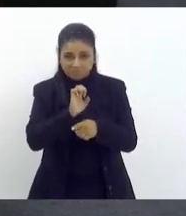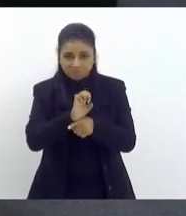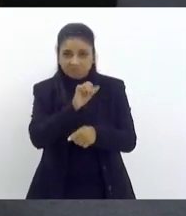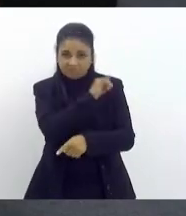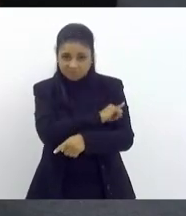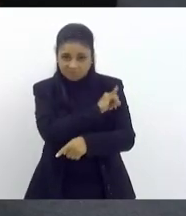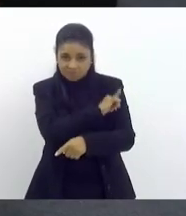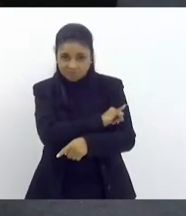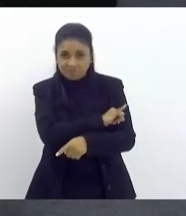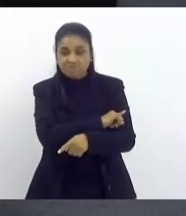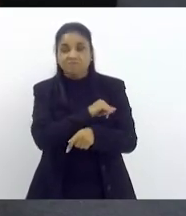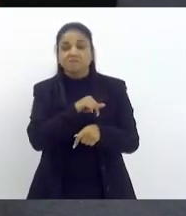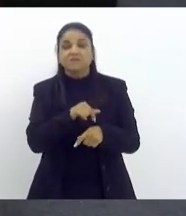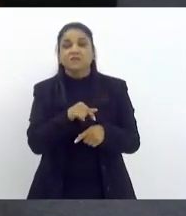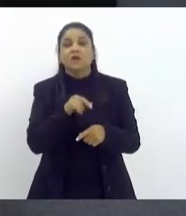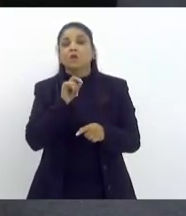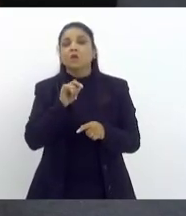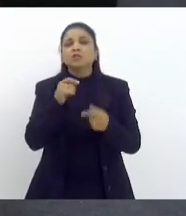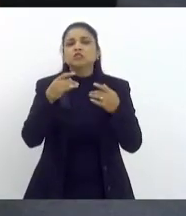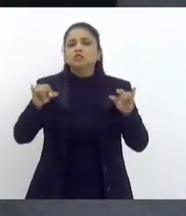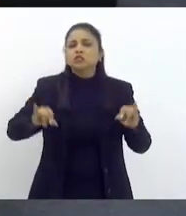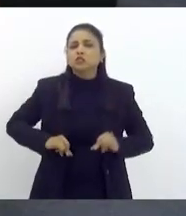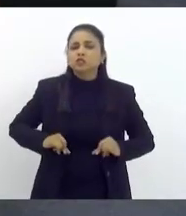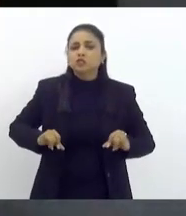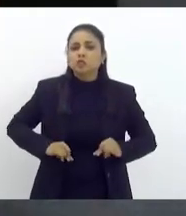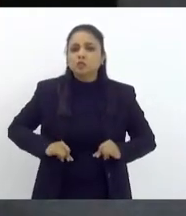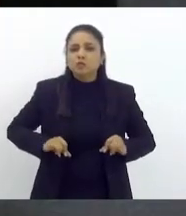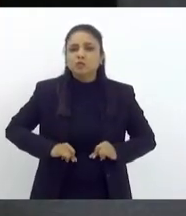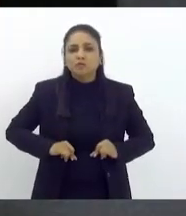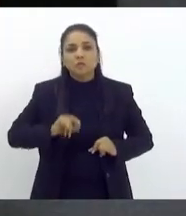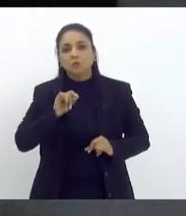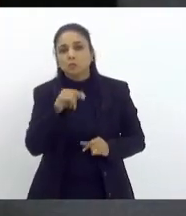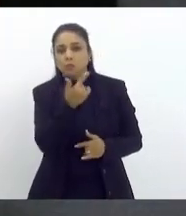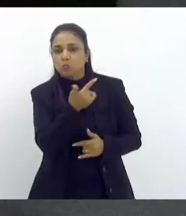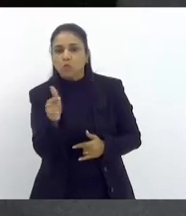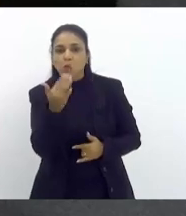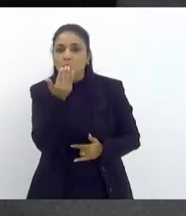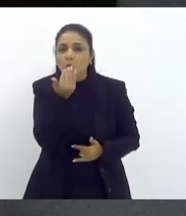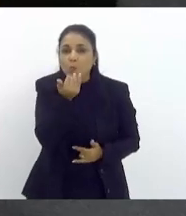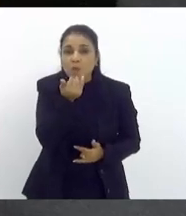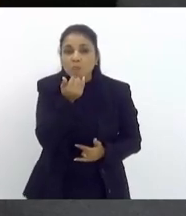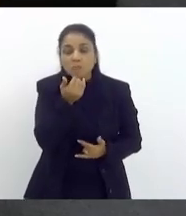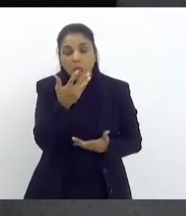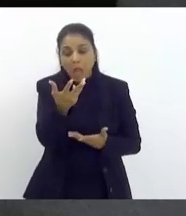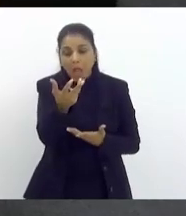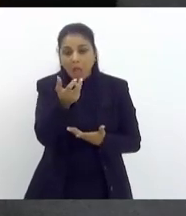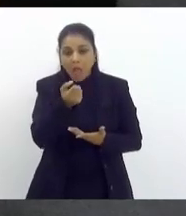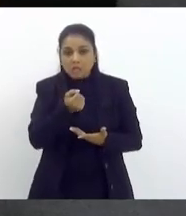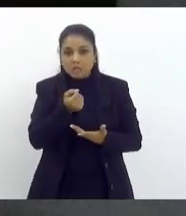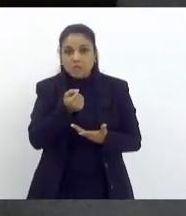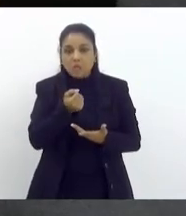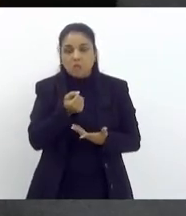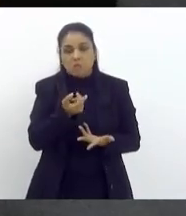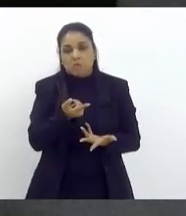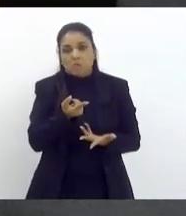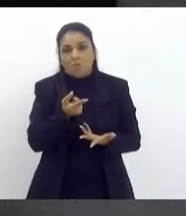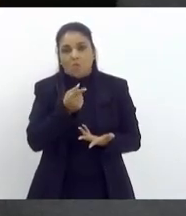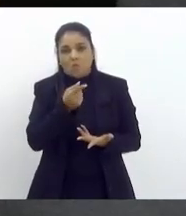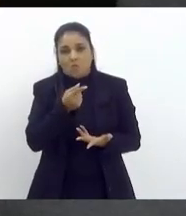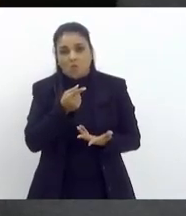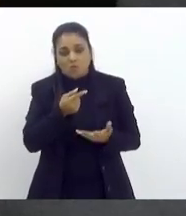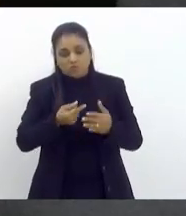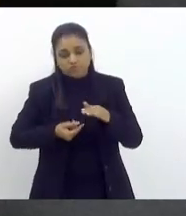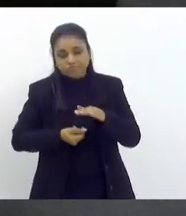com a possibilidade de hoje não ter o que comer porque não recebeu o benefício do super